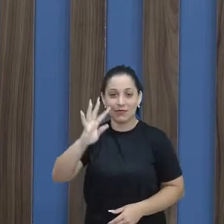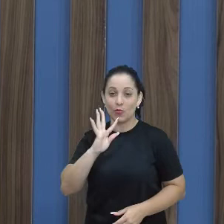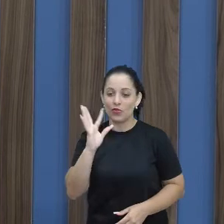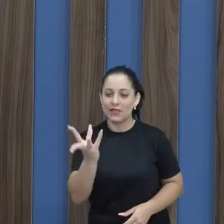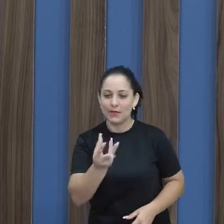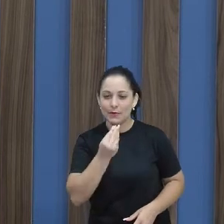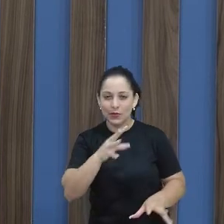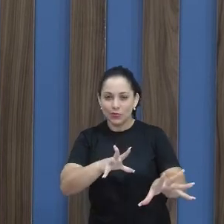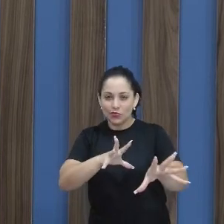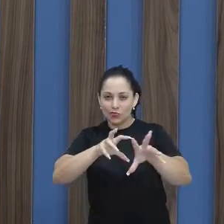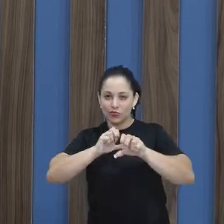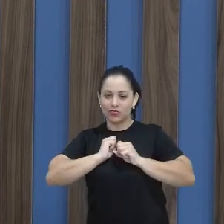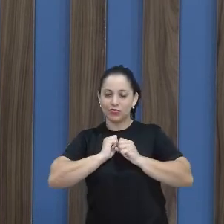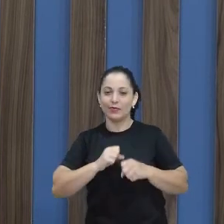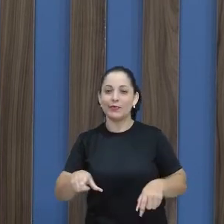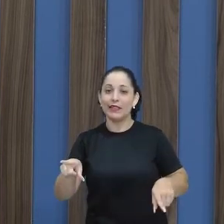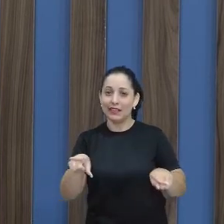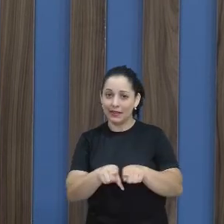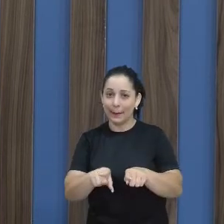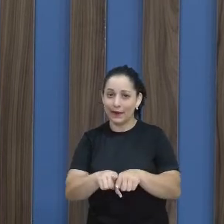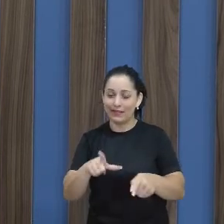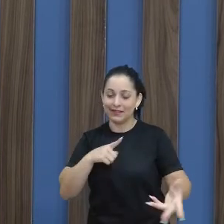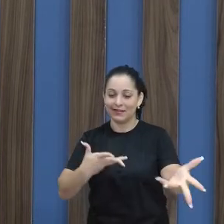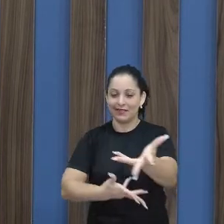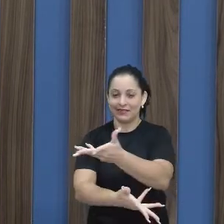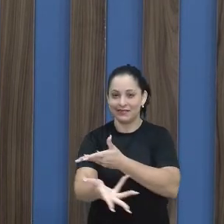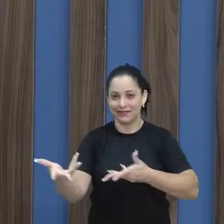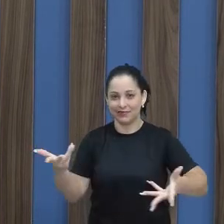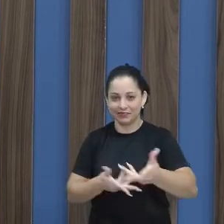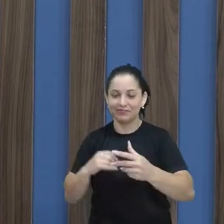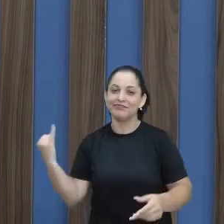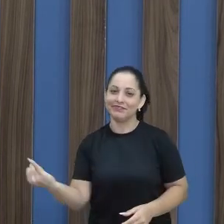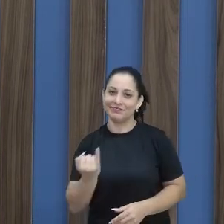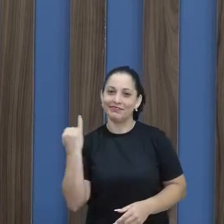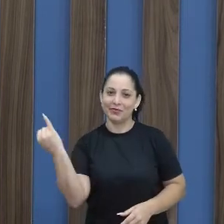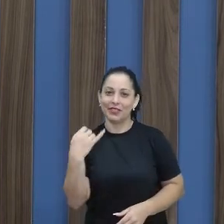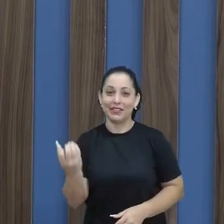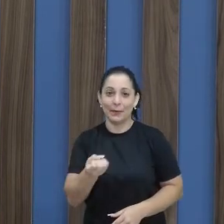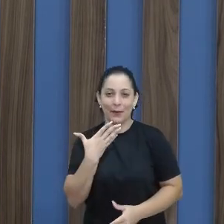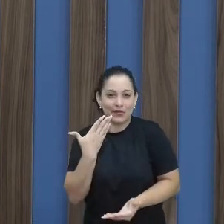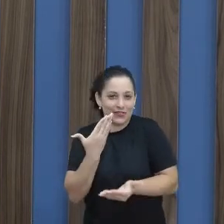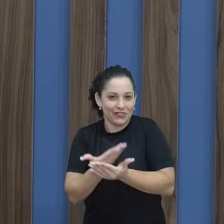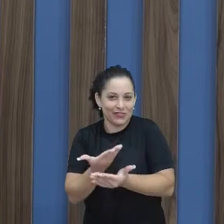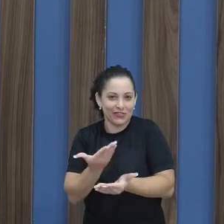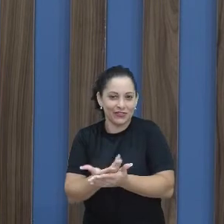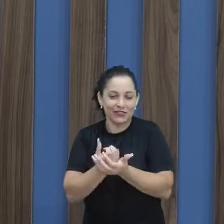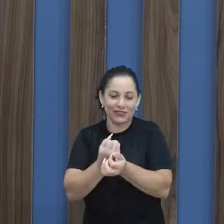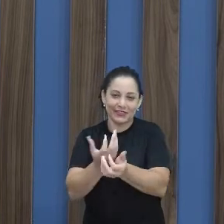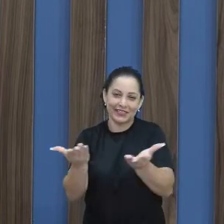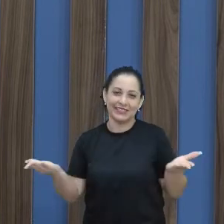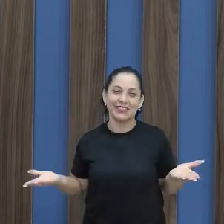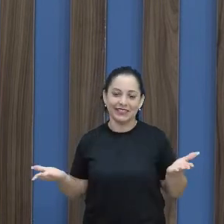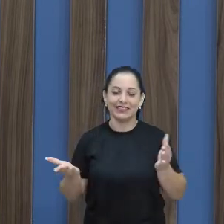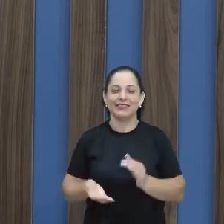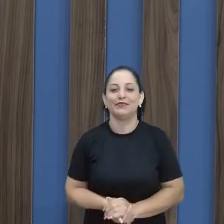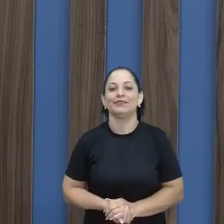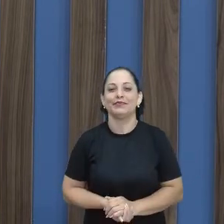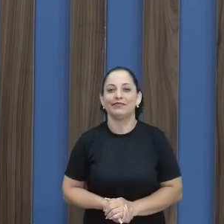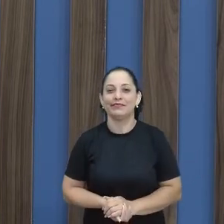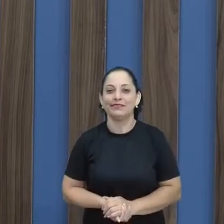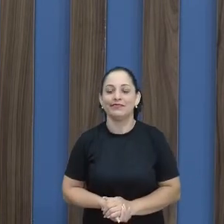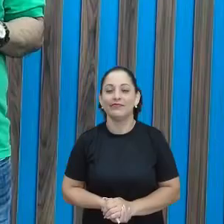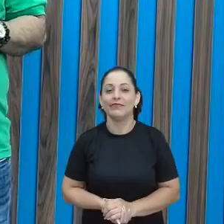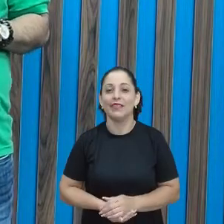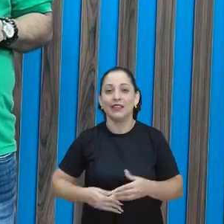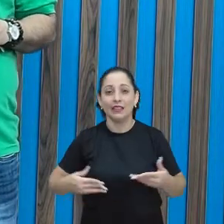mais e fazer essa troca que é tão importante e necessária. Então, bons estudos para todo mundo. E é isso aí,